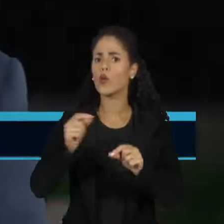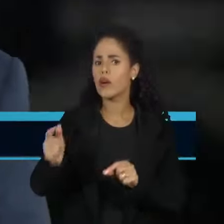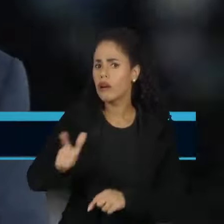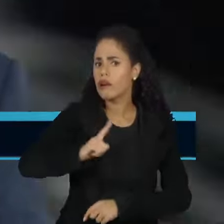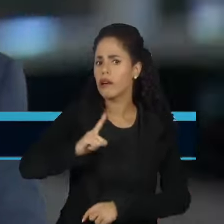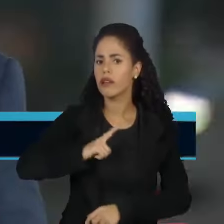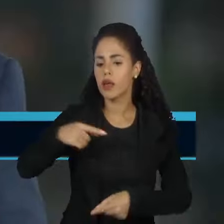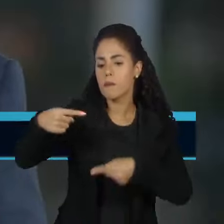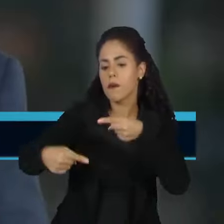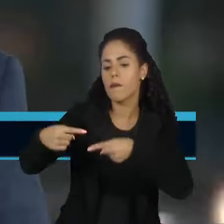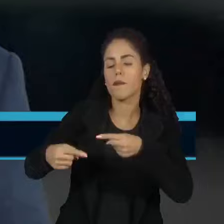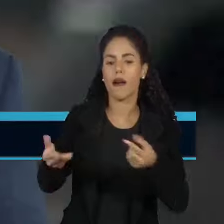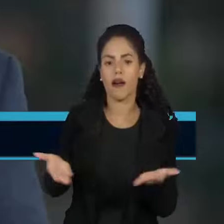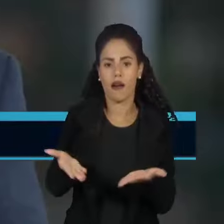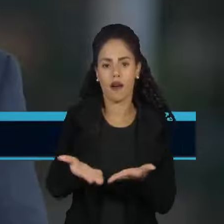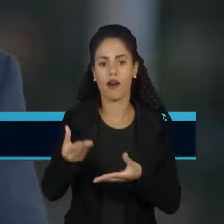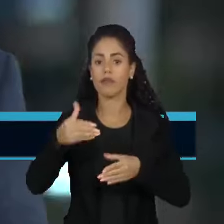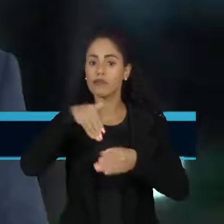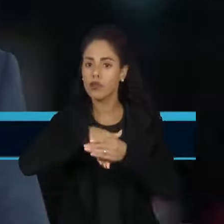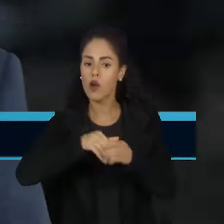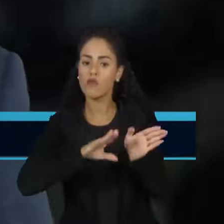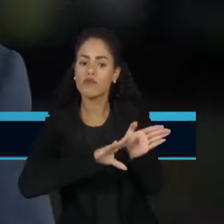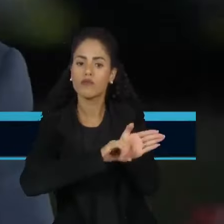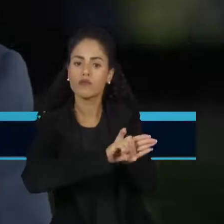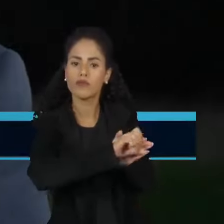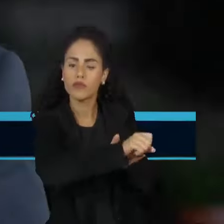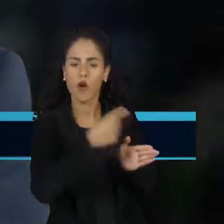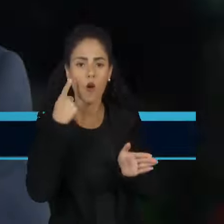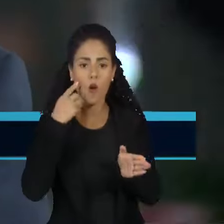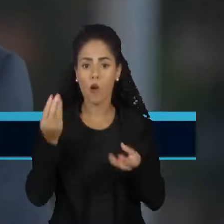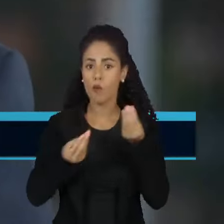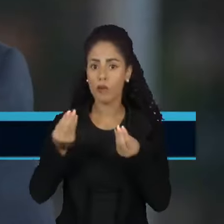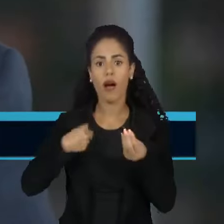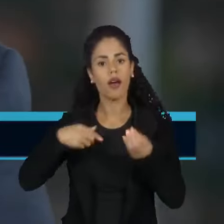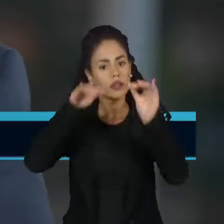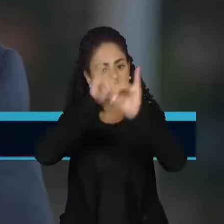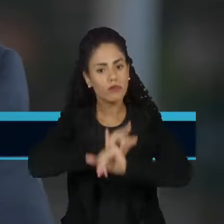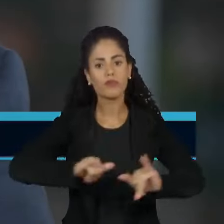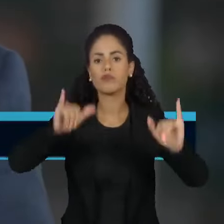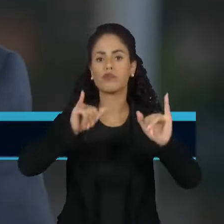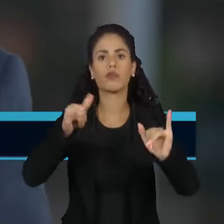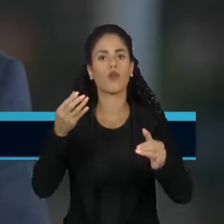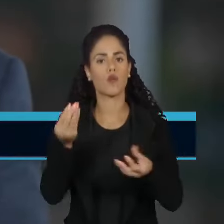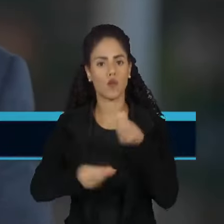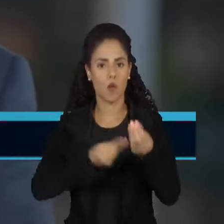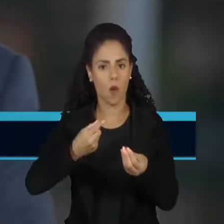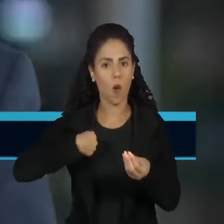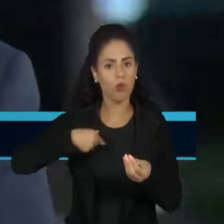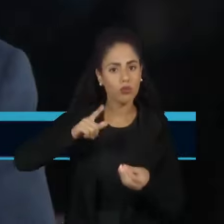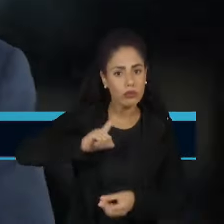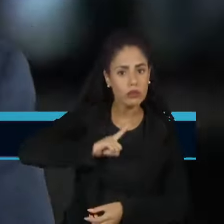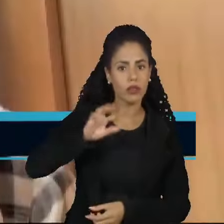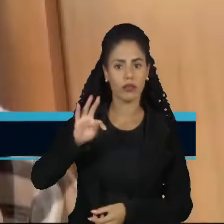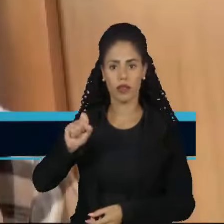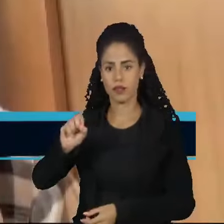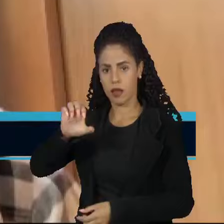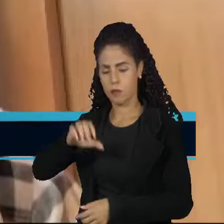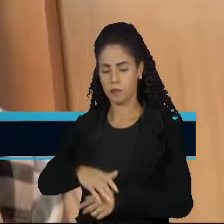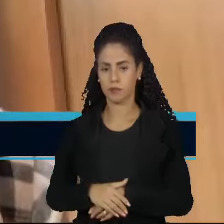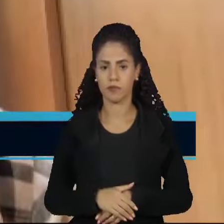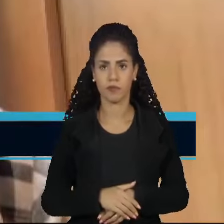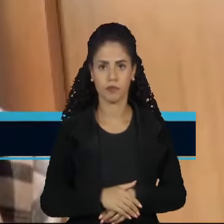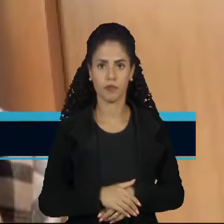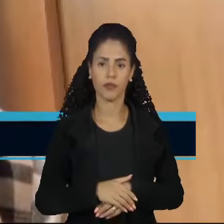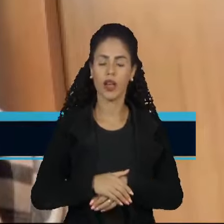conteúdos políticos eleitorais, o Google decidiu não permitir tais anúncios ao invés de atender às demandas do TSE. A